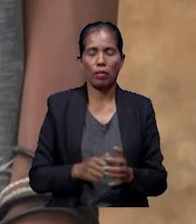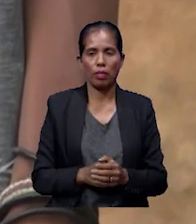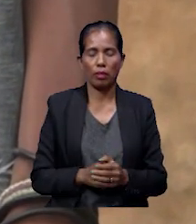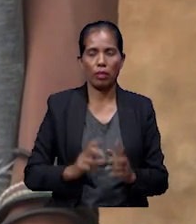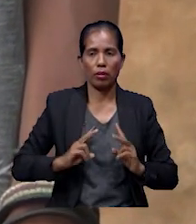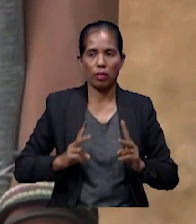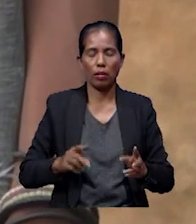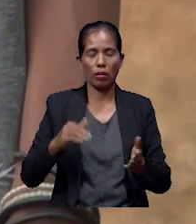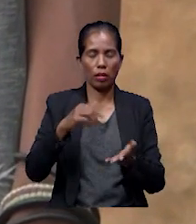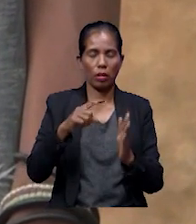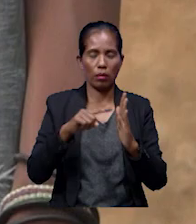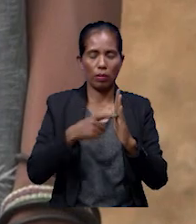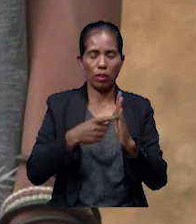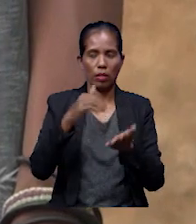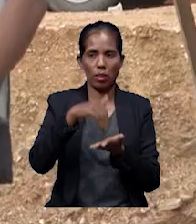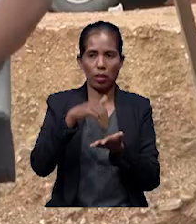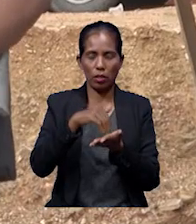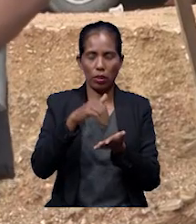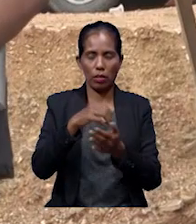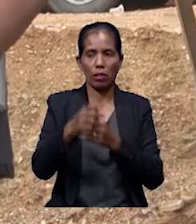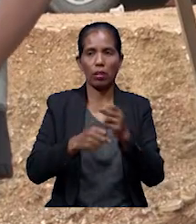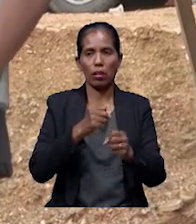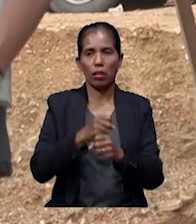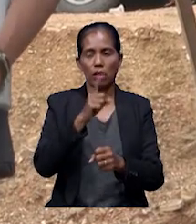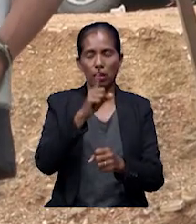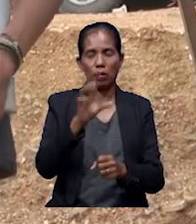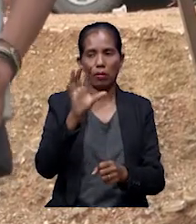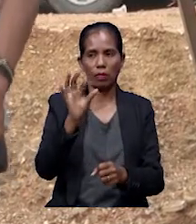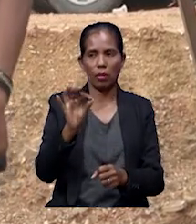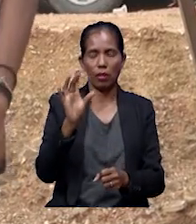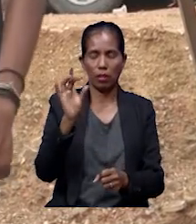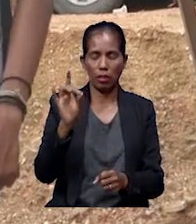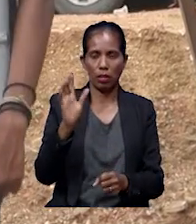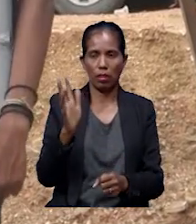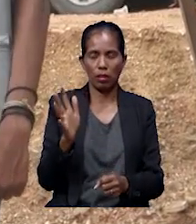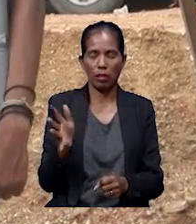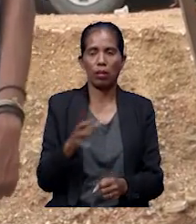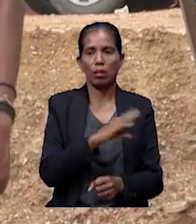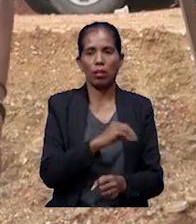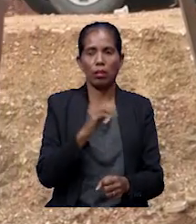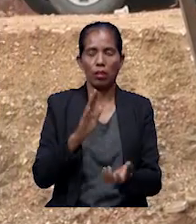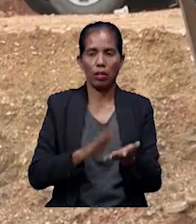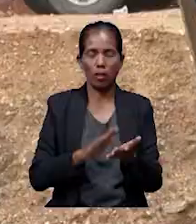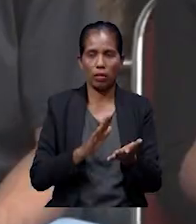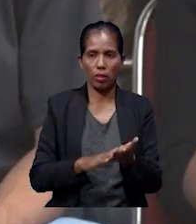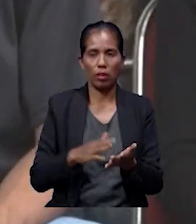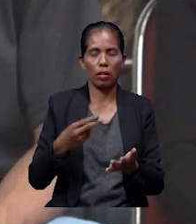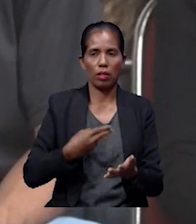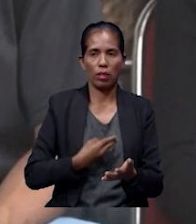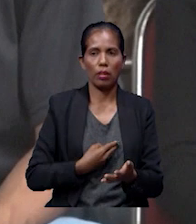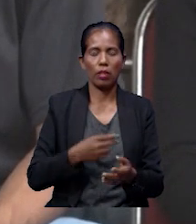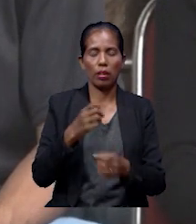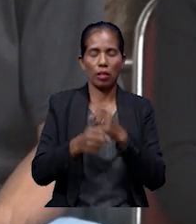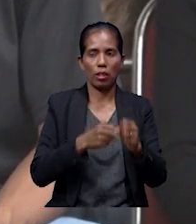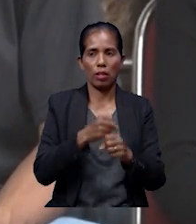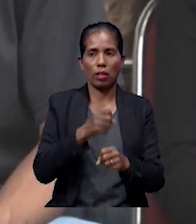a Rahunia Estudo e a Tina Rio Ida Tucia Walu Nulu, Torio Ida Tucia Walu Nuresinen, e a Escola Primária 12 Hudilaran, e a Tina